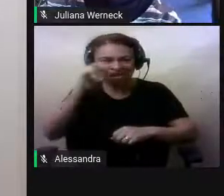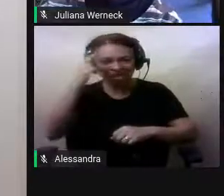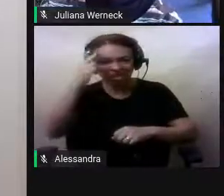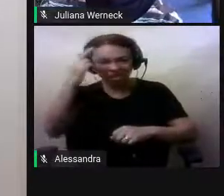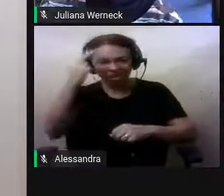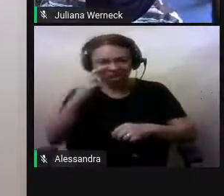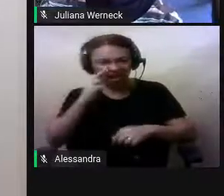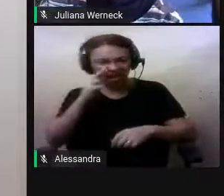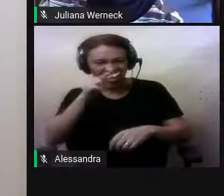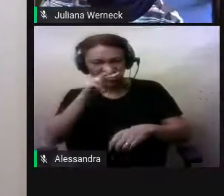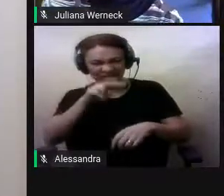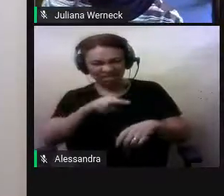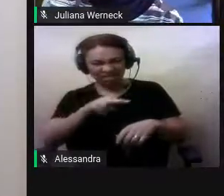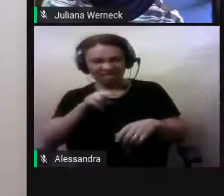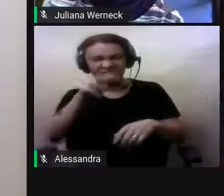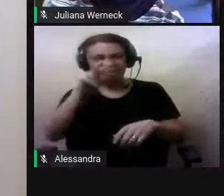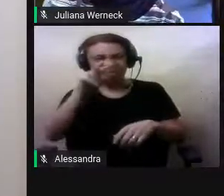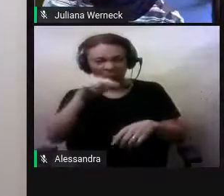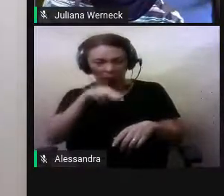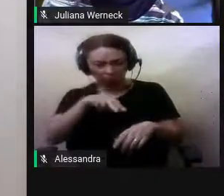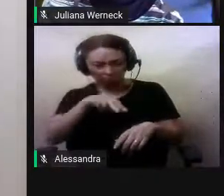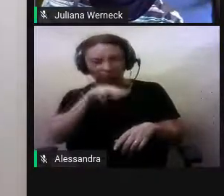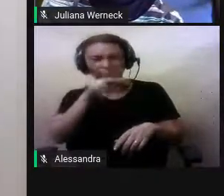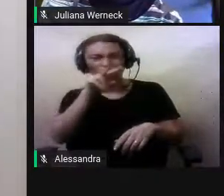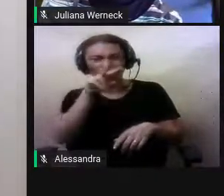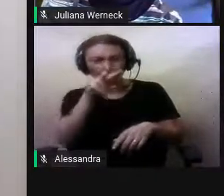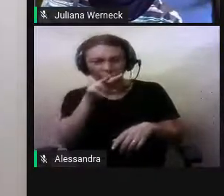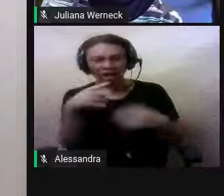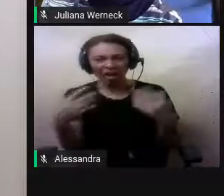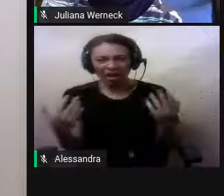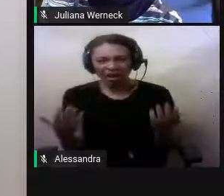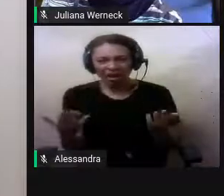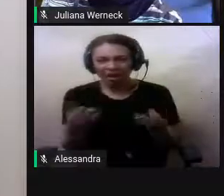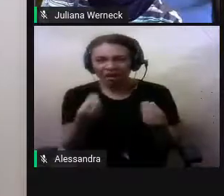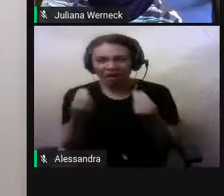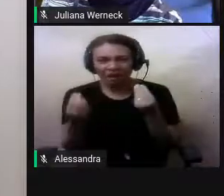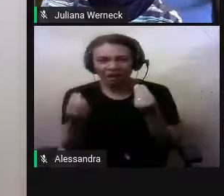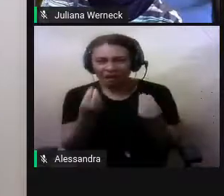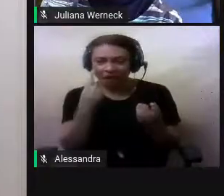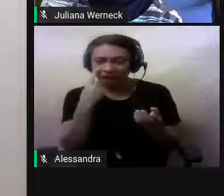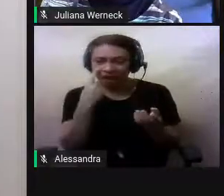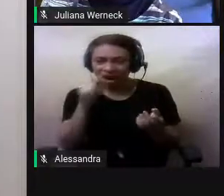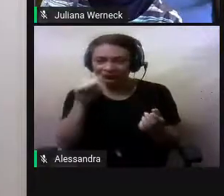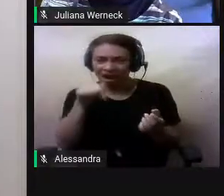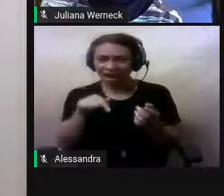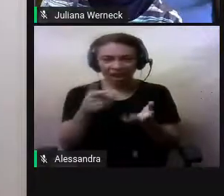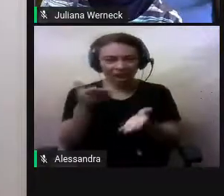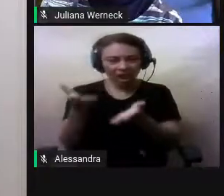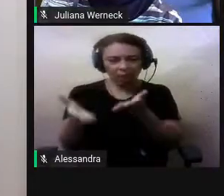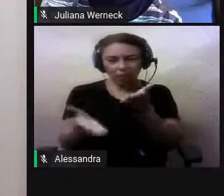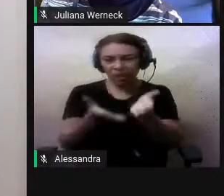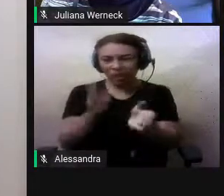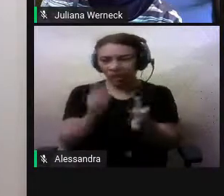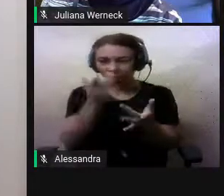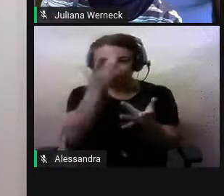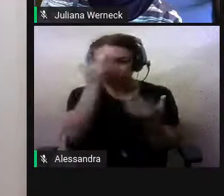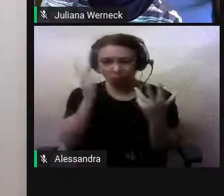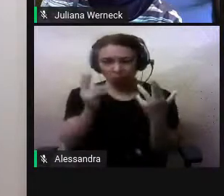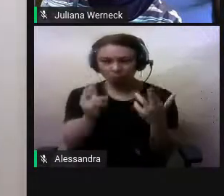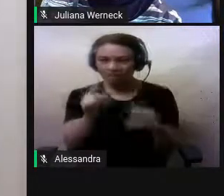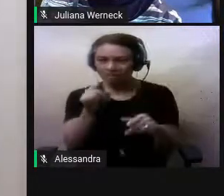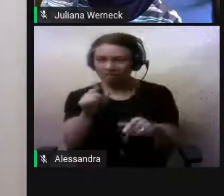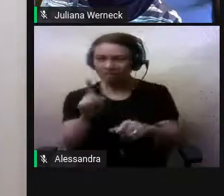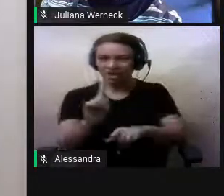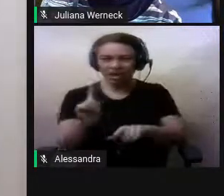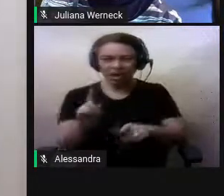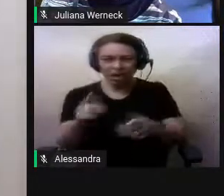assim em mim, de baixo em cima, e falou, olha, aqui eu não atendo pessoas como você. Eu